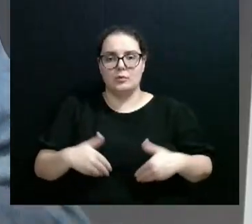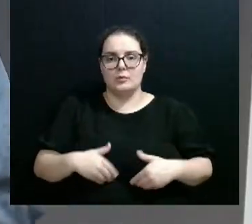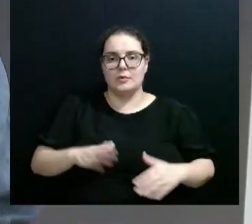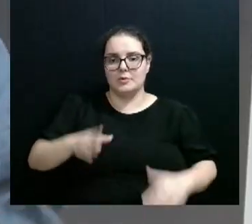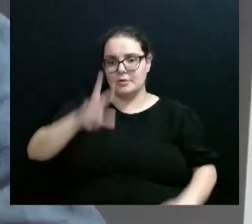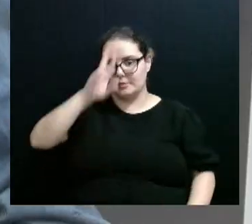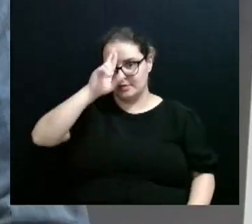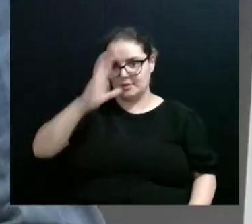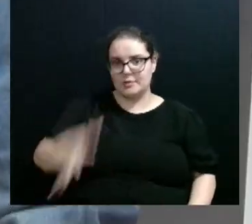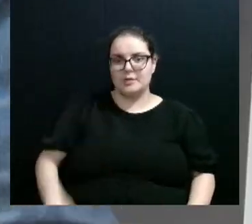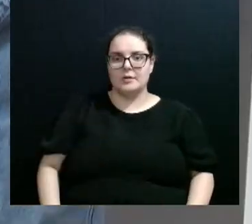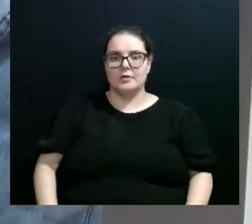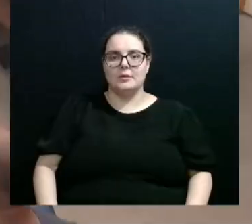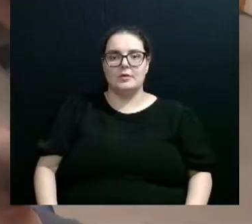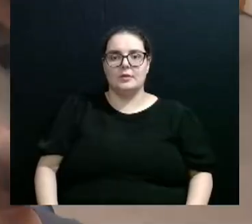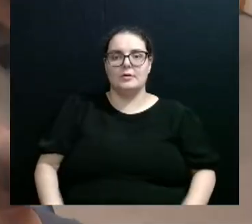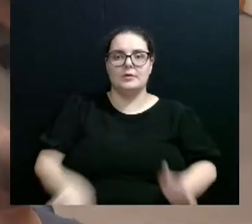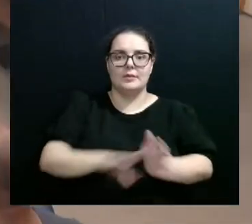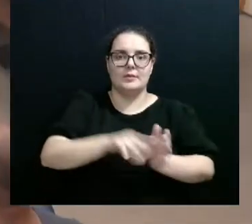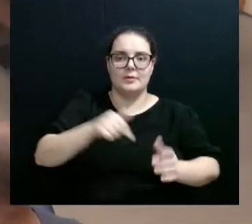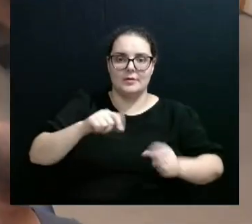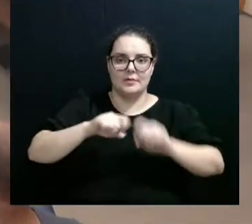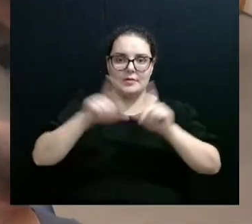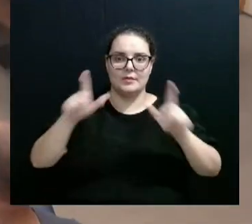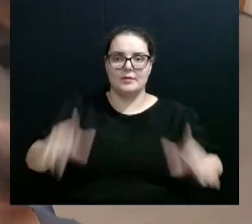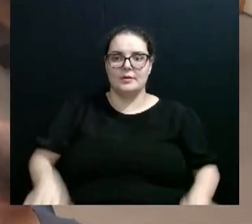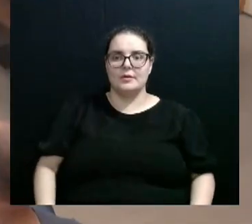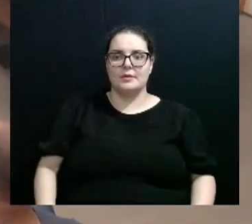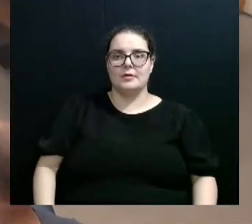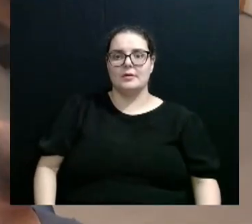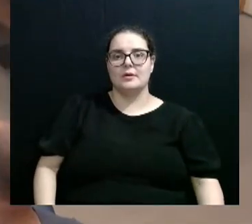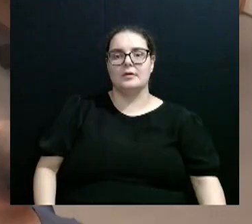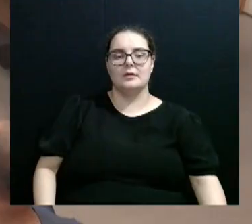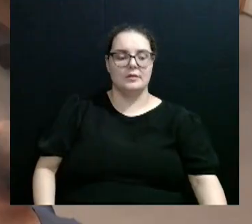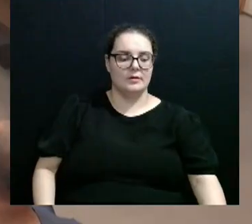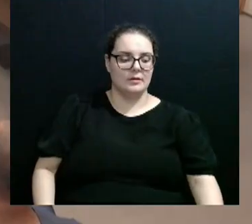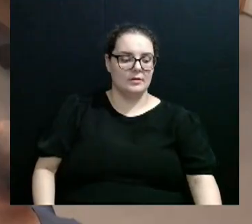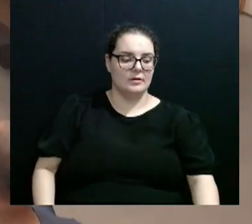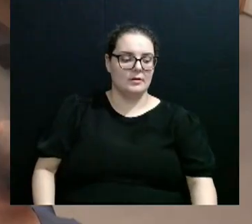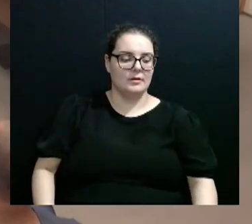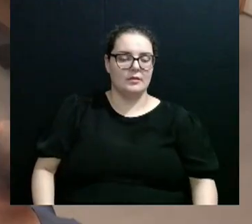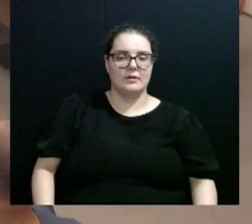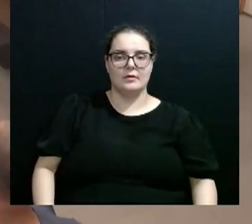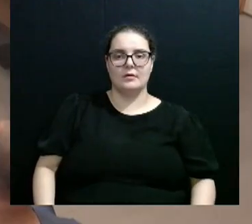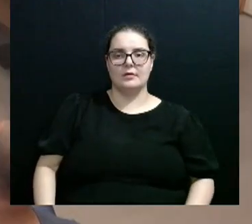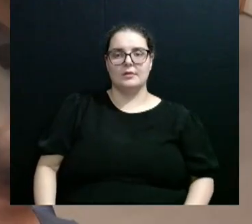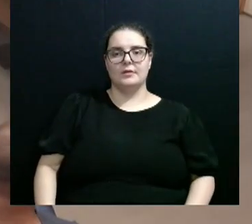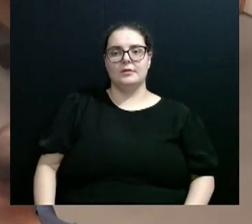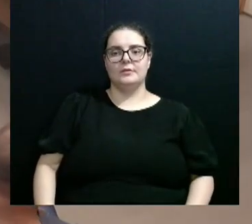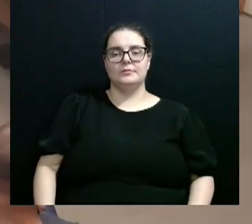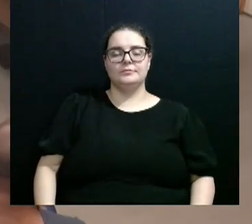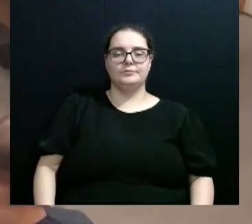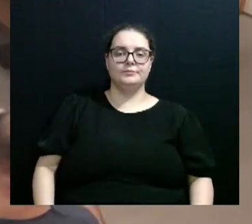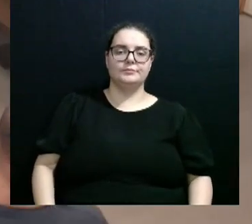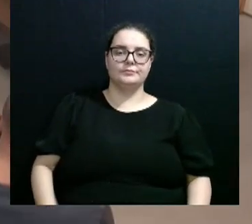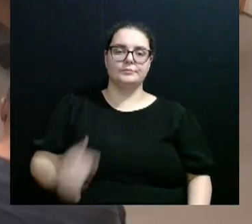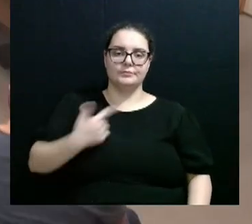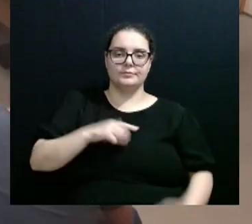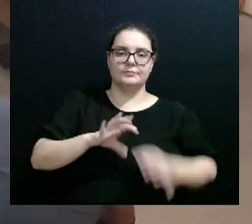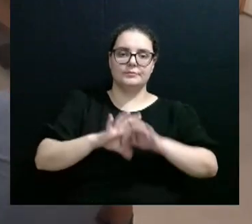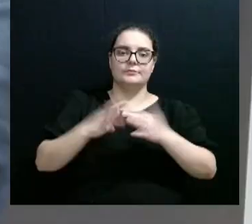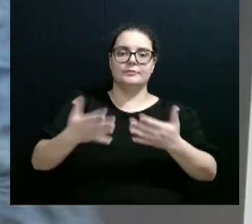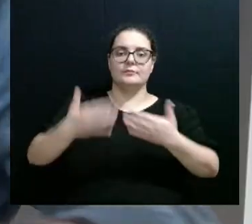parou para o olha Black a cara Fest. da mocinha do cerimonial ali, ó. Vai te dar uma voadora. Mas eu queria deixar aqui agradecimento para